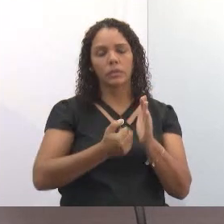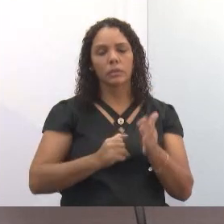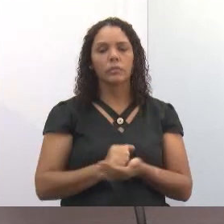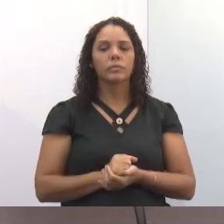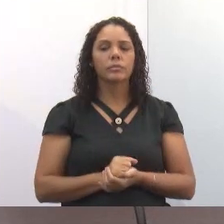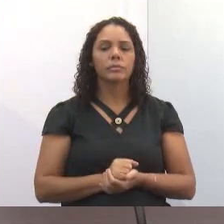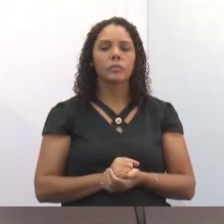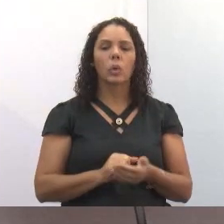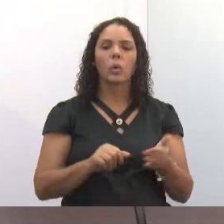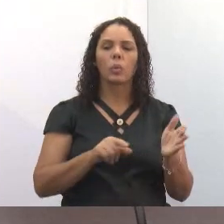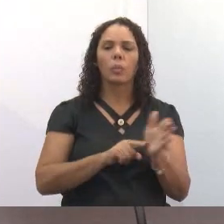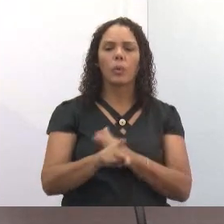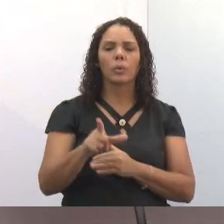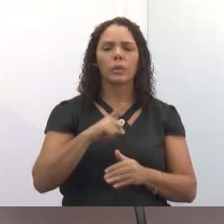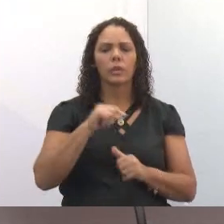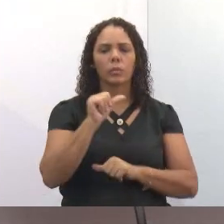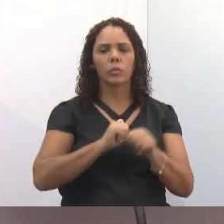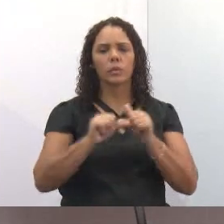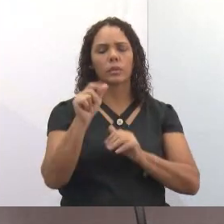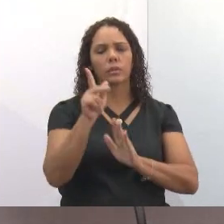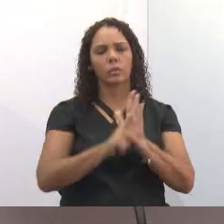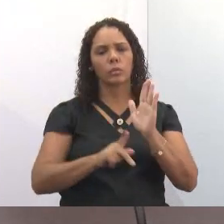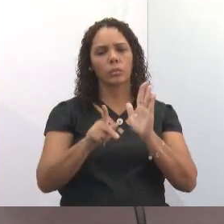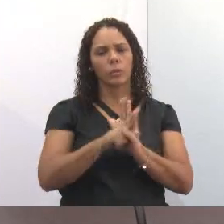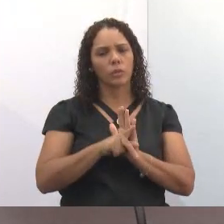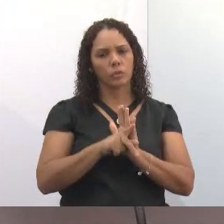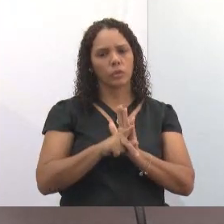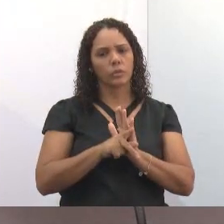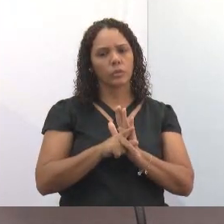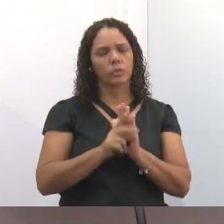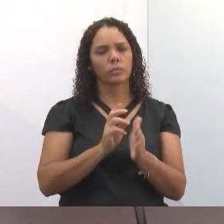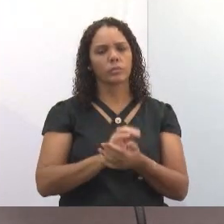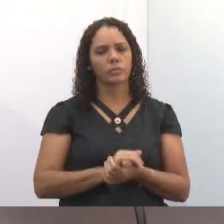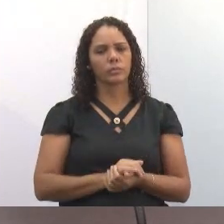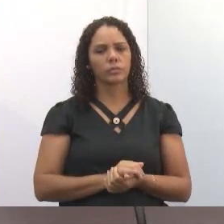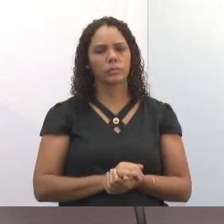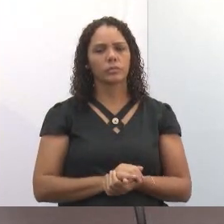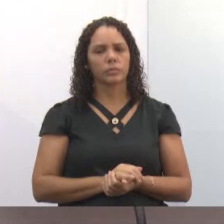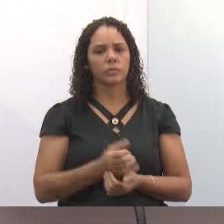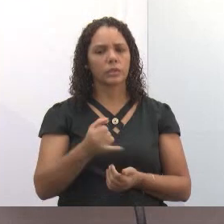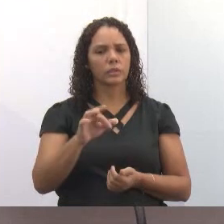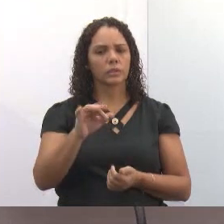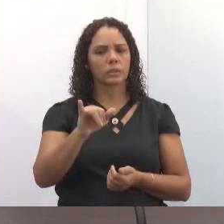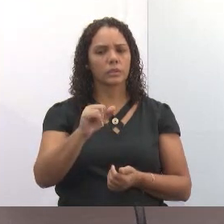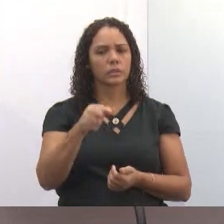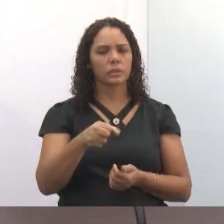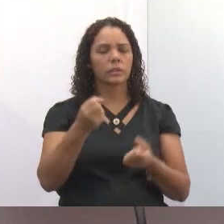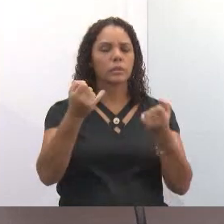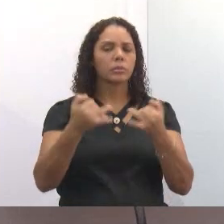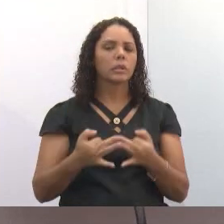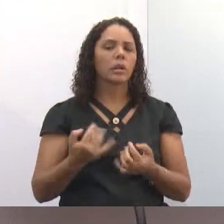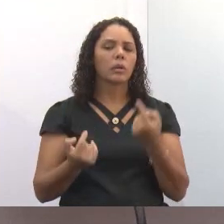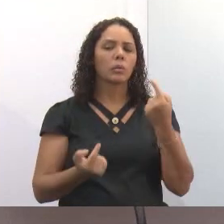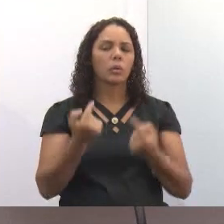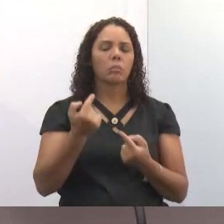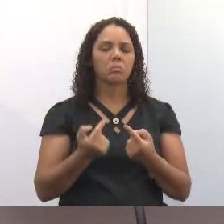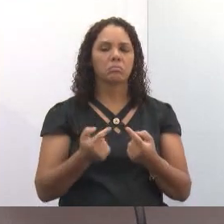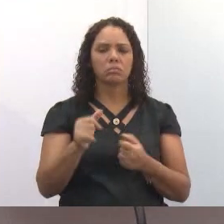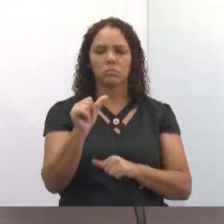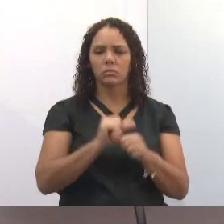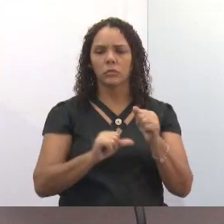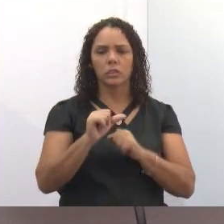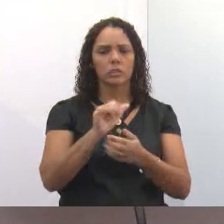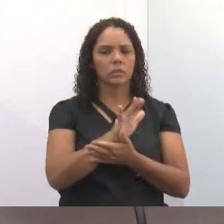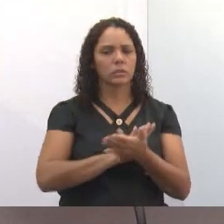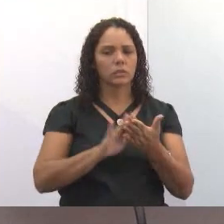Ocorreu alguma alteração no projeto divulgado inicialmente por essa administração municipal? Se positivo, detalhar a alteração. Não houve alteração